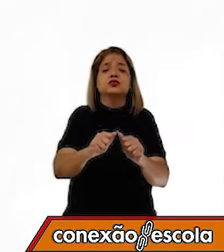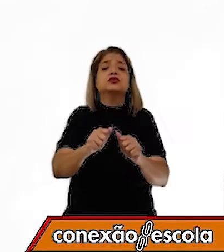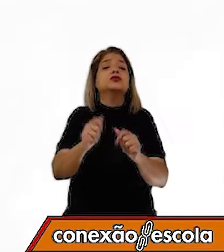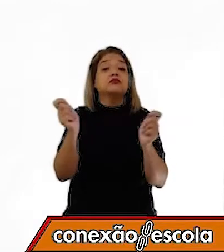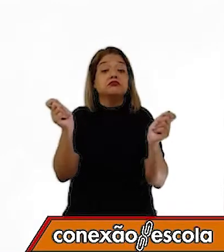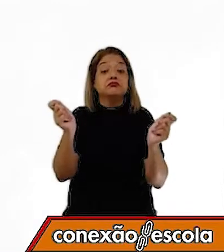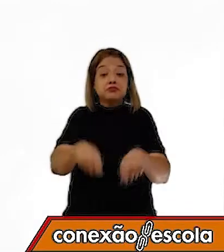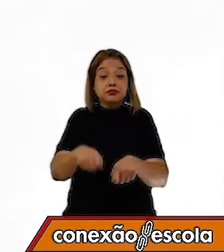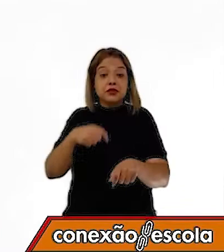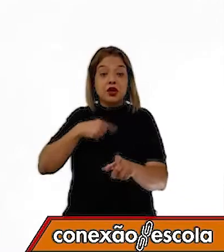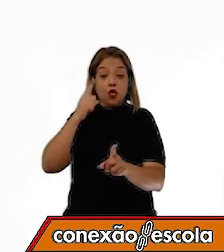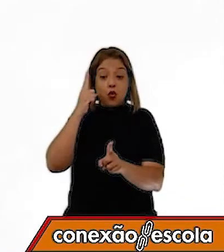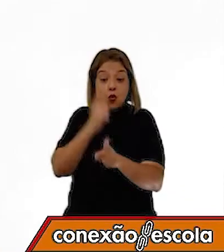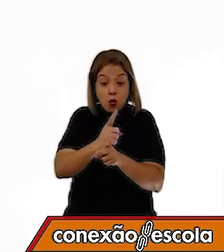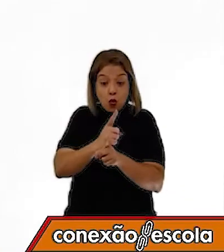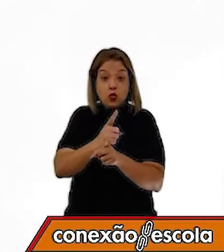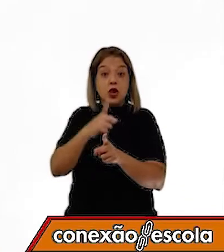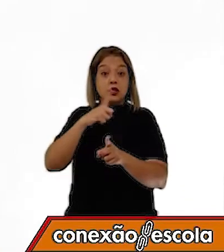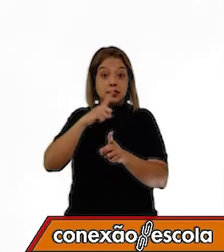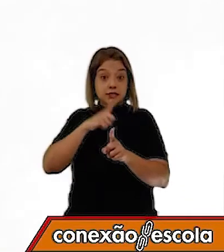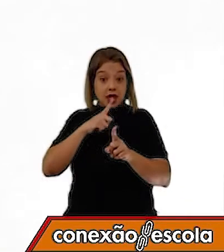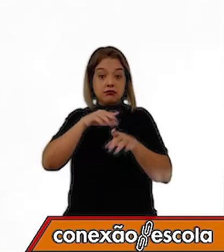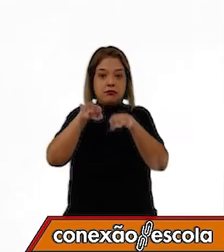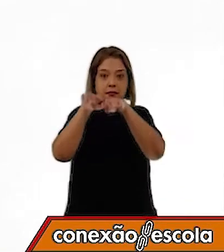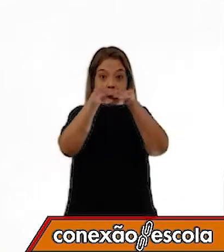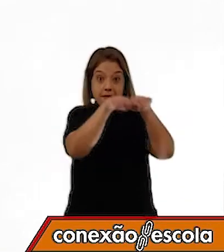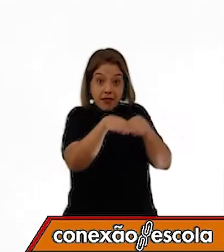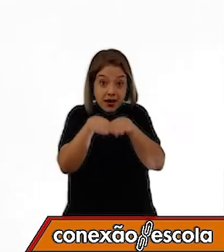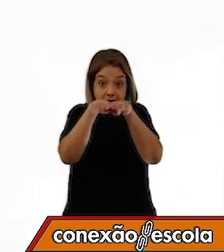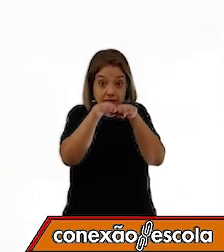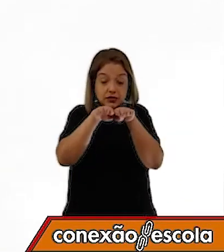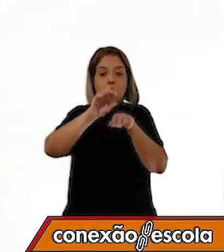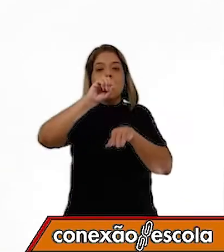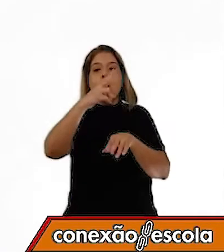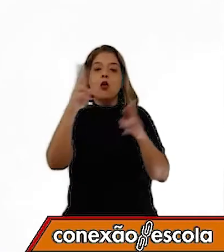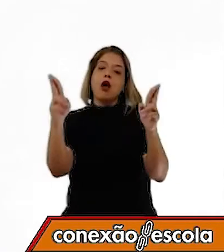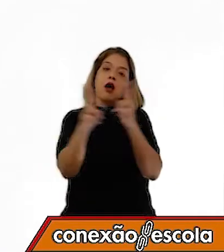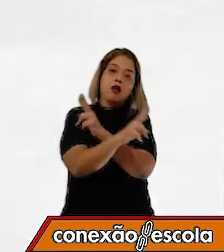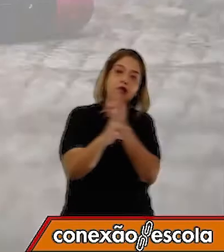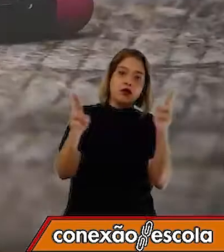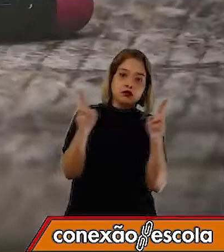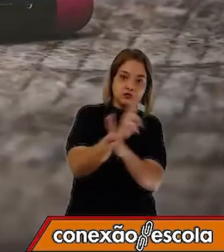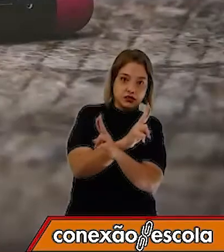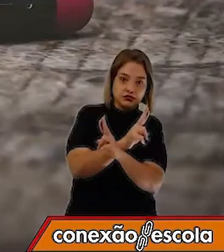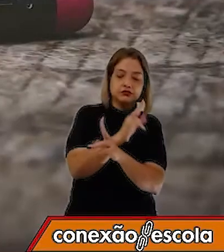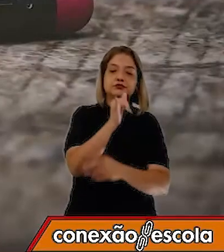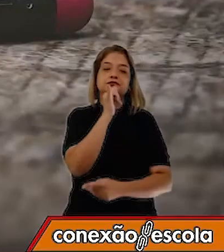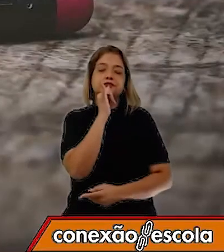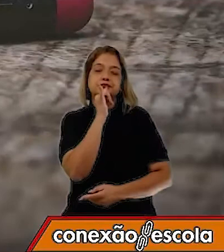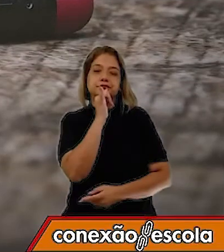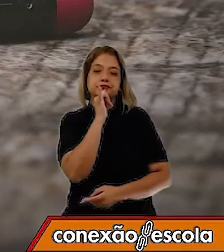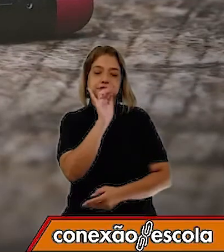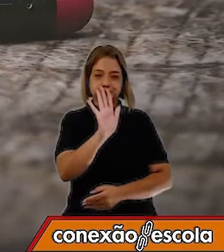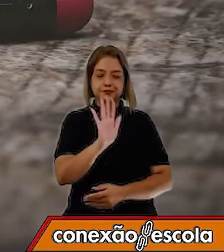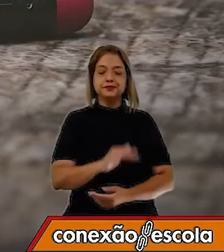ser encontrado, um padrão ou uma relação. Por